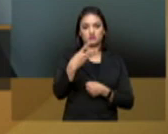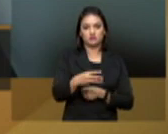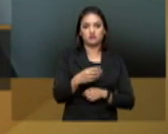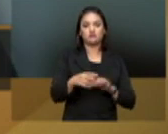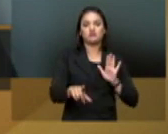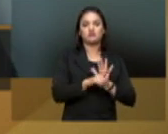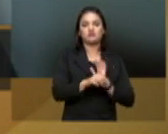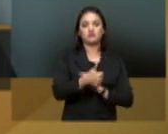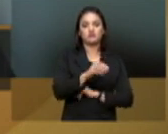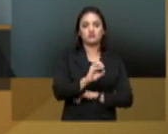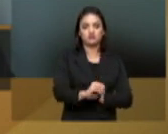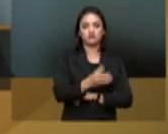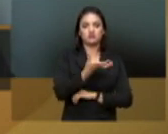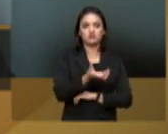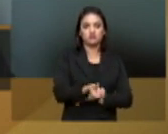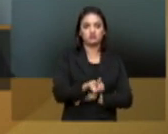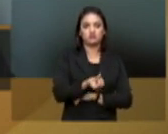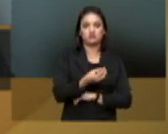leis